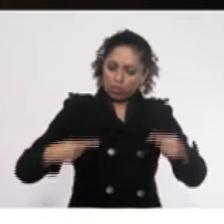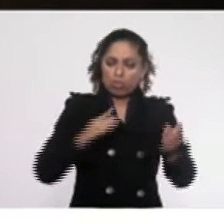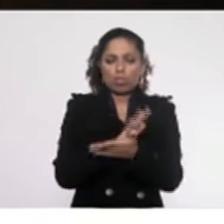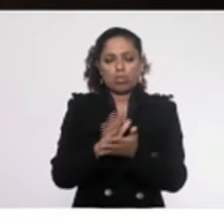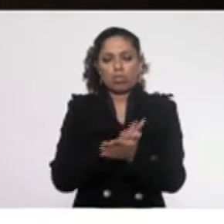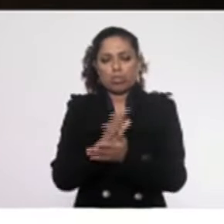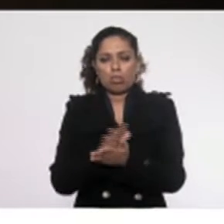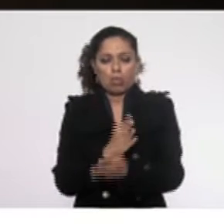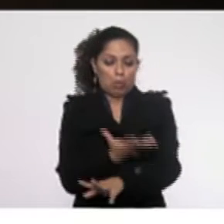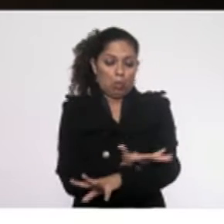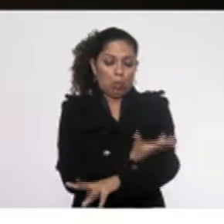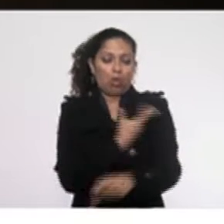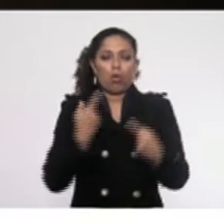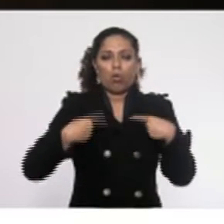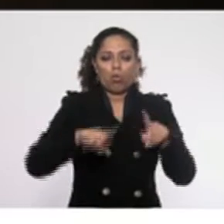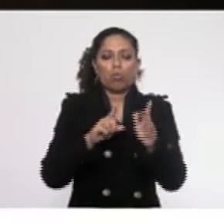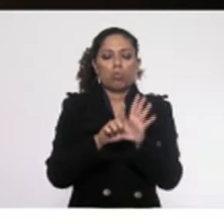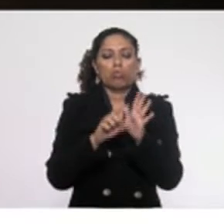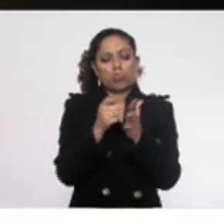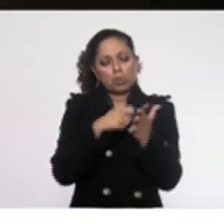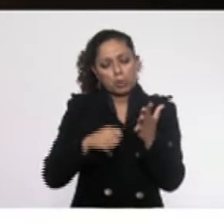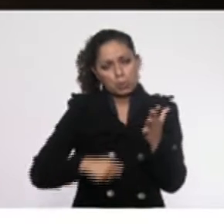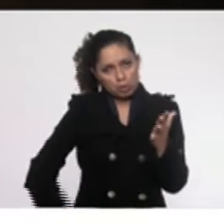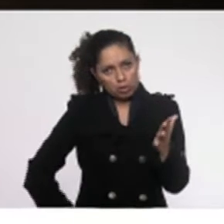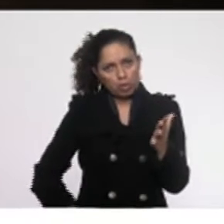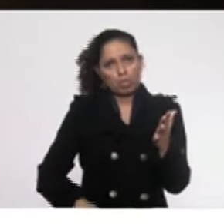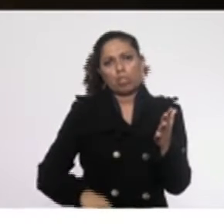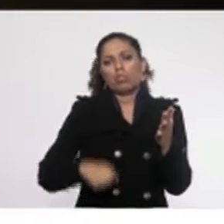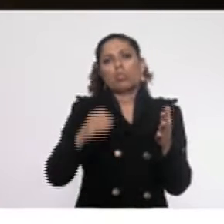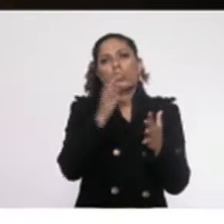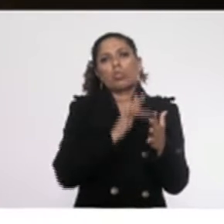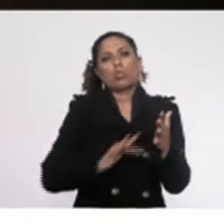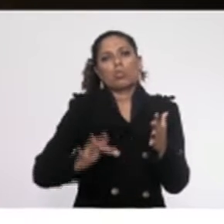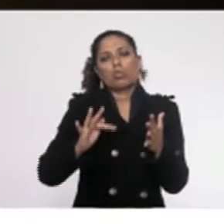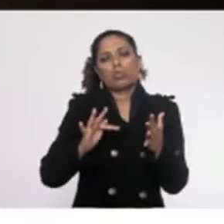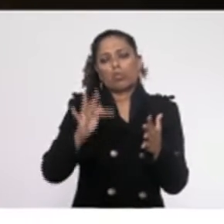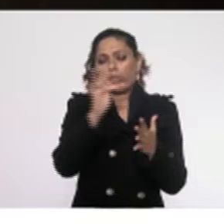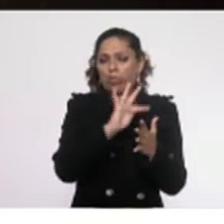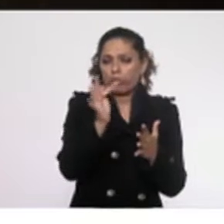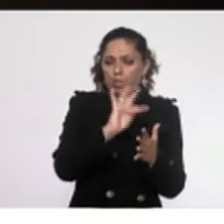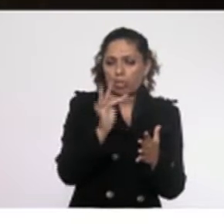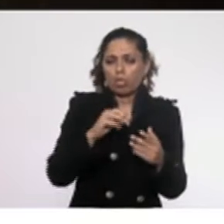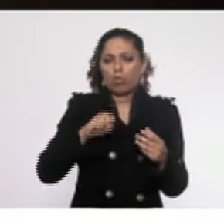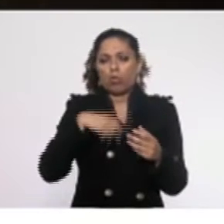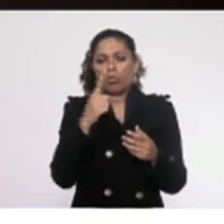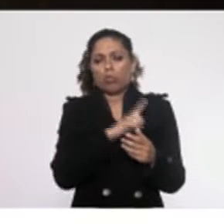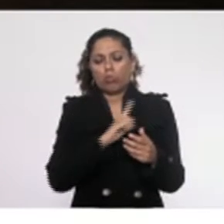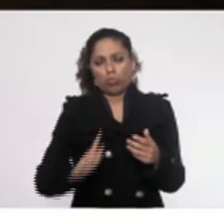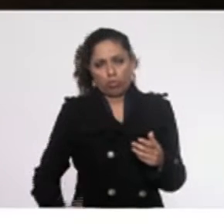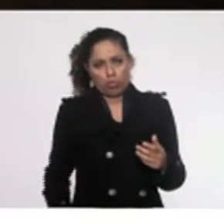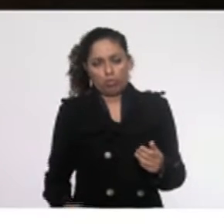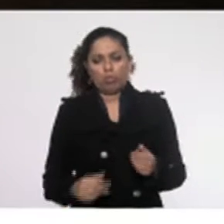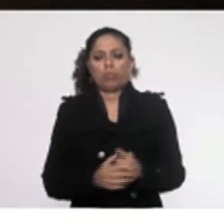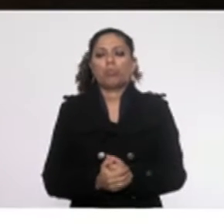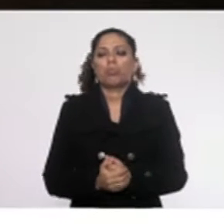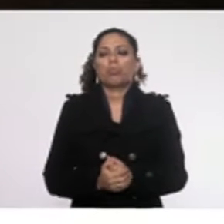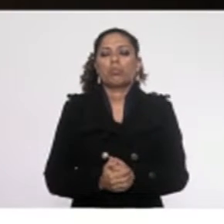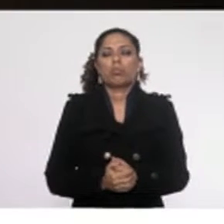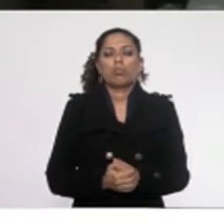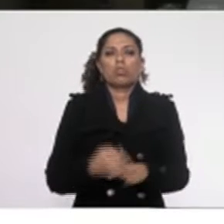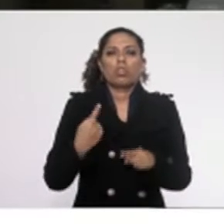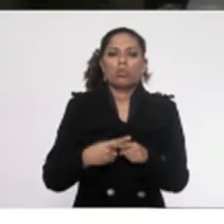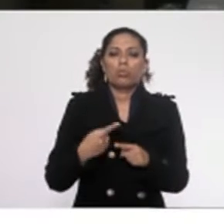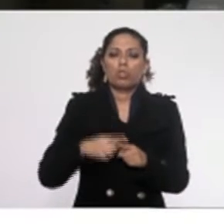ou arrepio ao texto constitucional, nem a da União Federal, tampouco a do Estado. tem o vice de iniciativa,